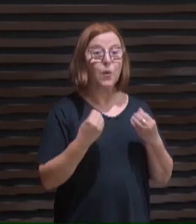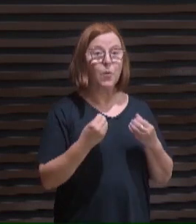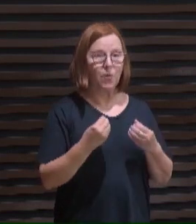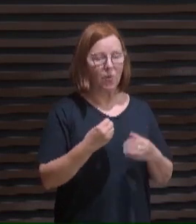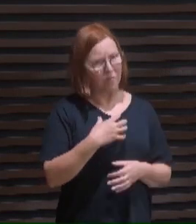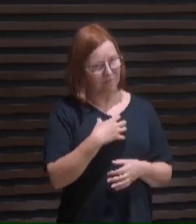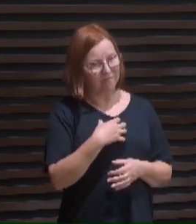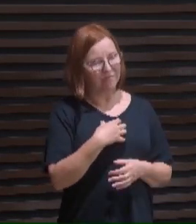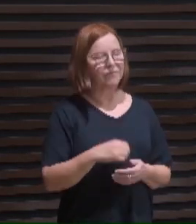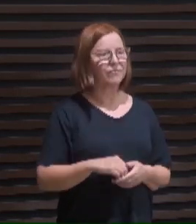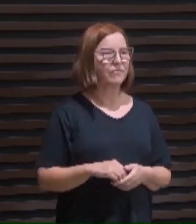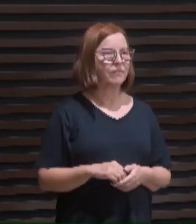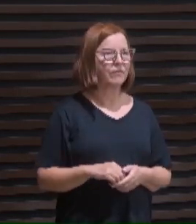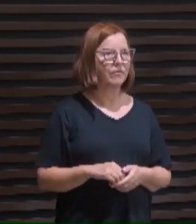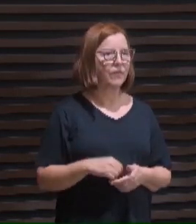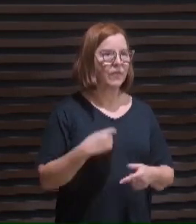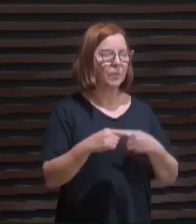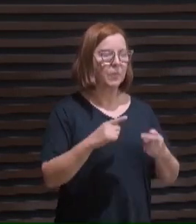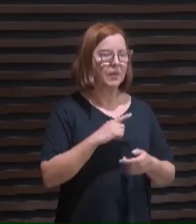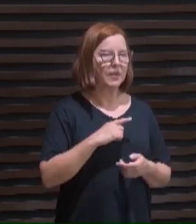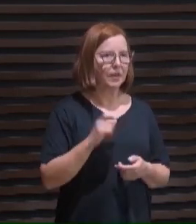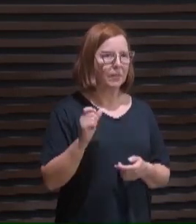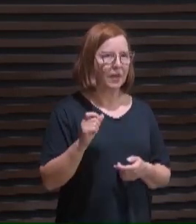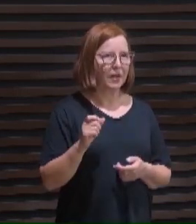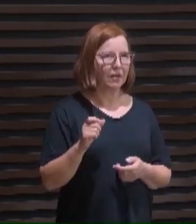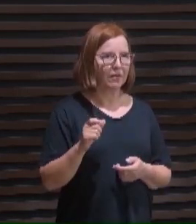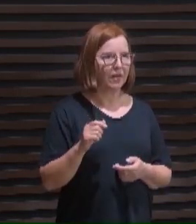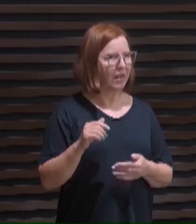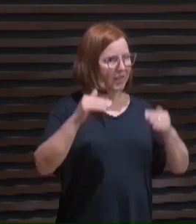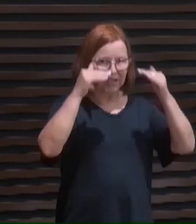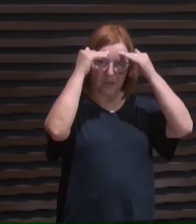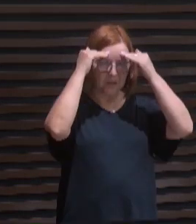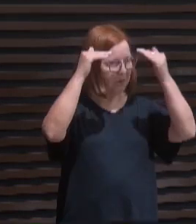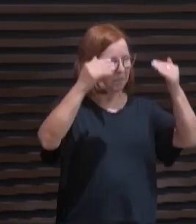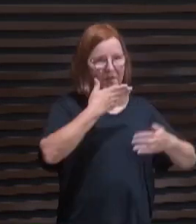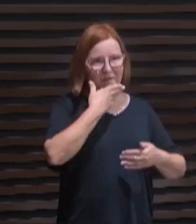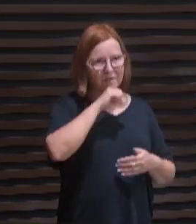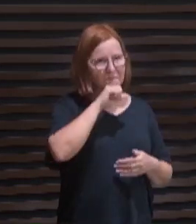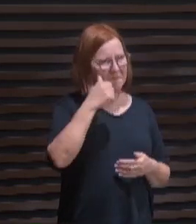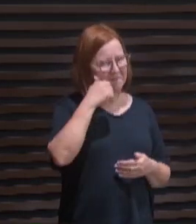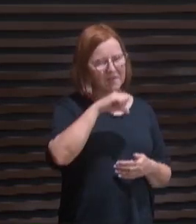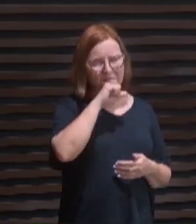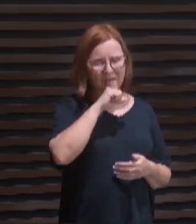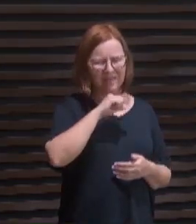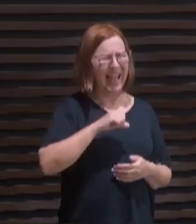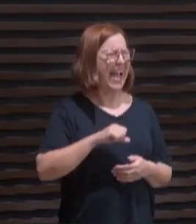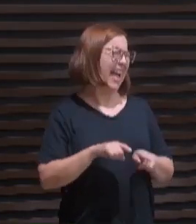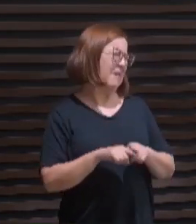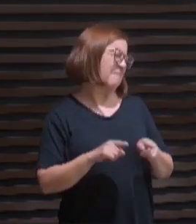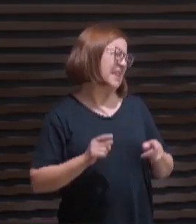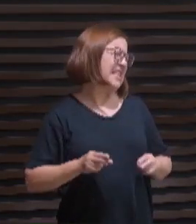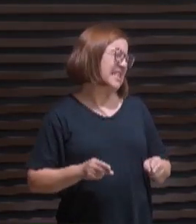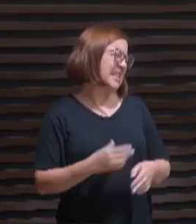Depois de blasfemadores, nós temos desobedientes aos pais. Ah, mas sempre foi assim. Pois é,